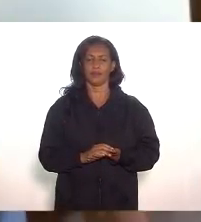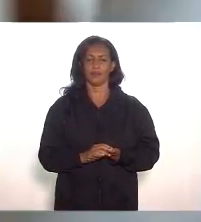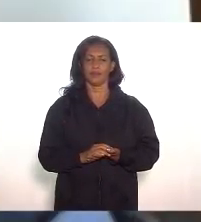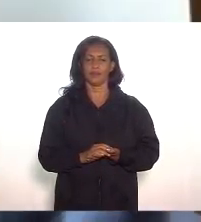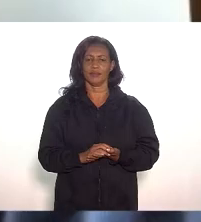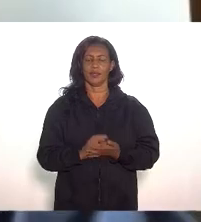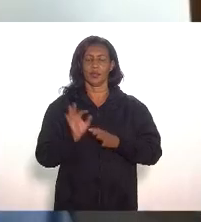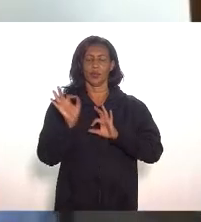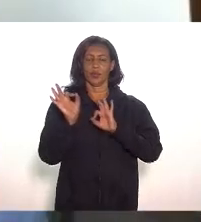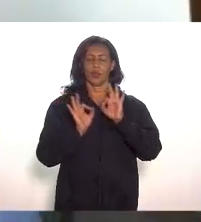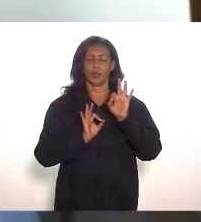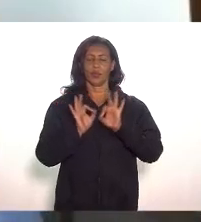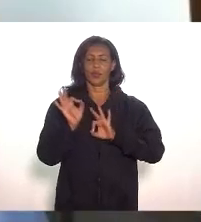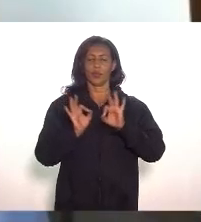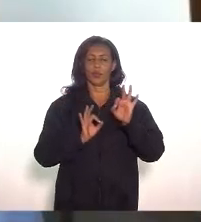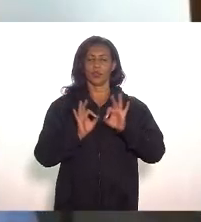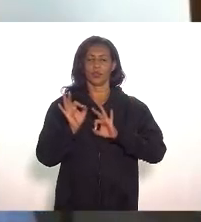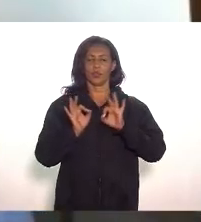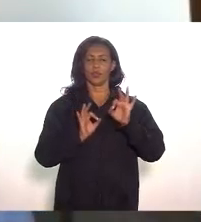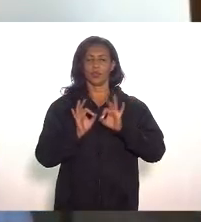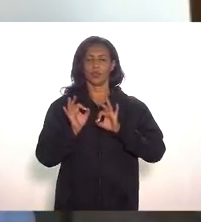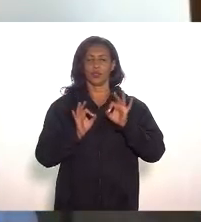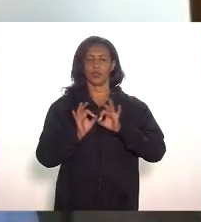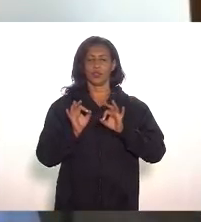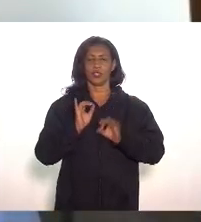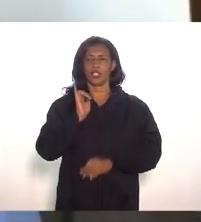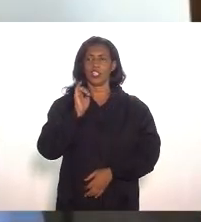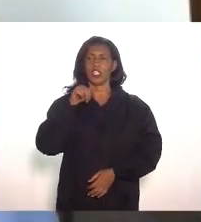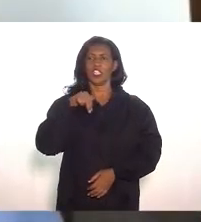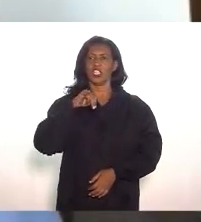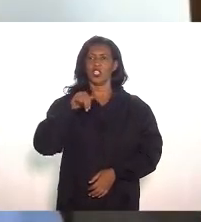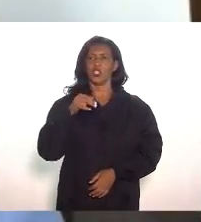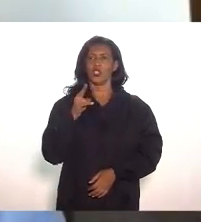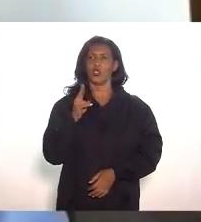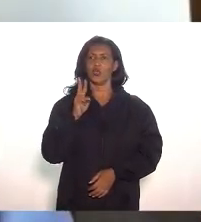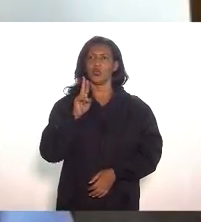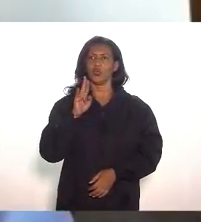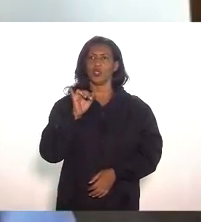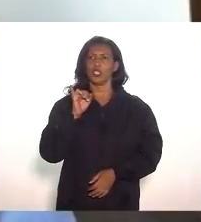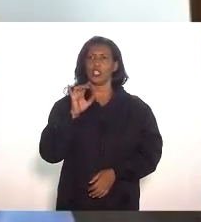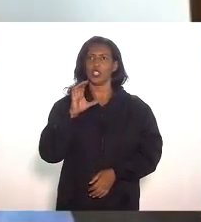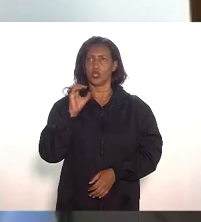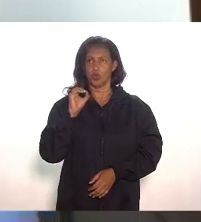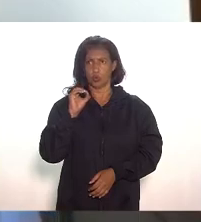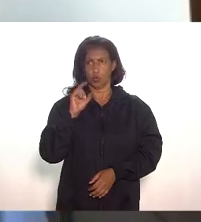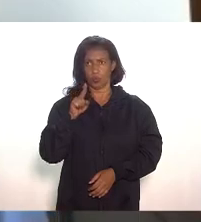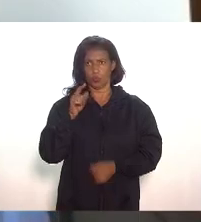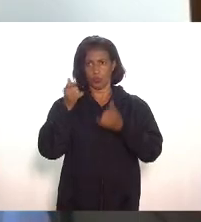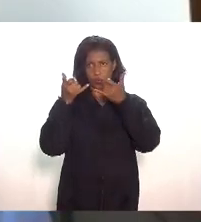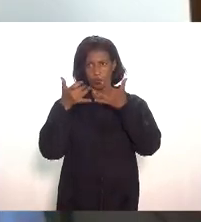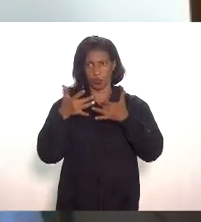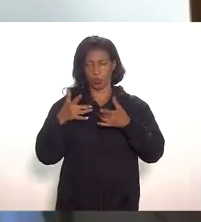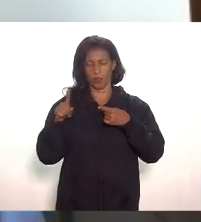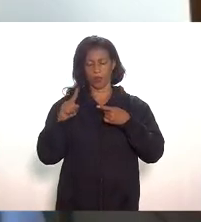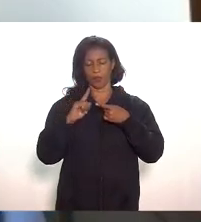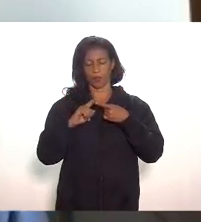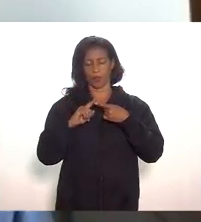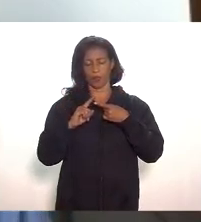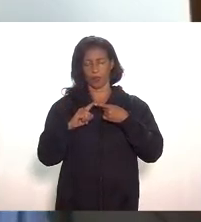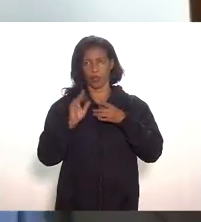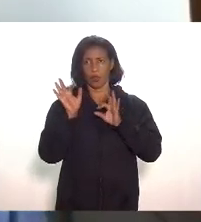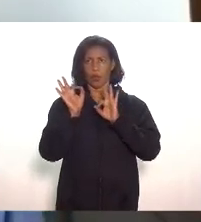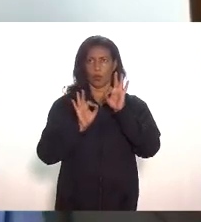o projeto é injurídico, como abaixo vou expor. 1. O projeto de